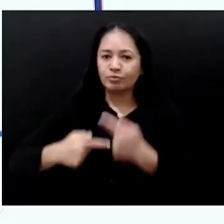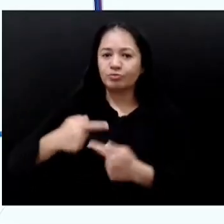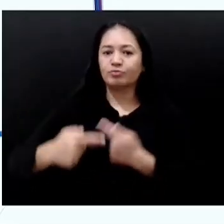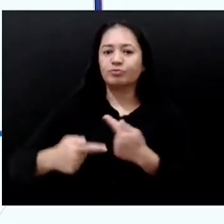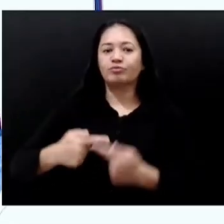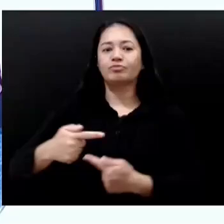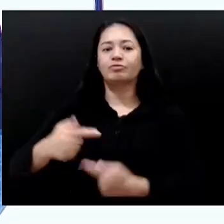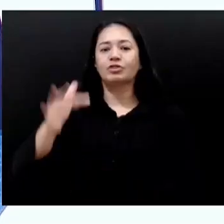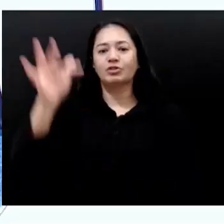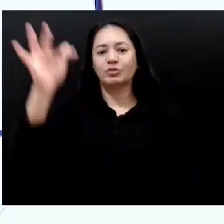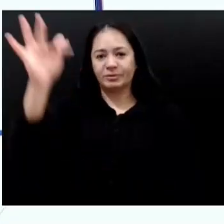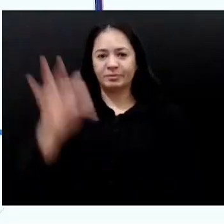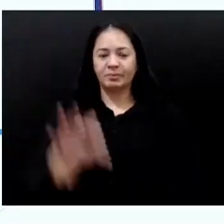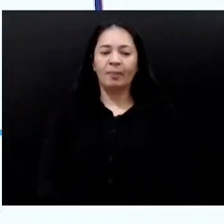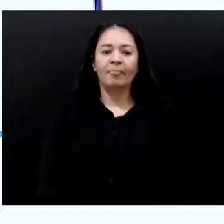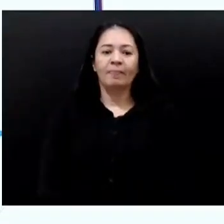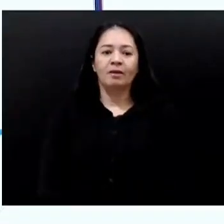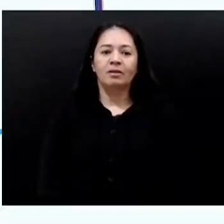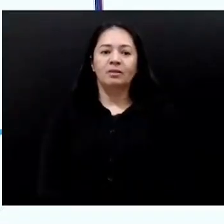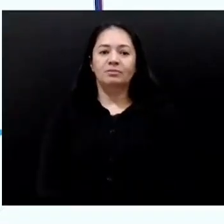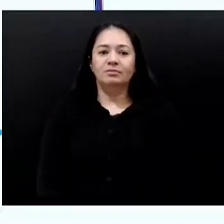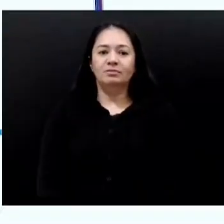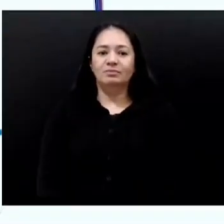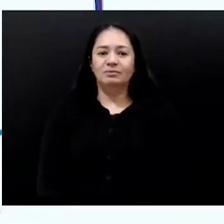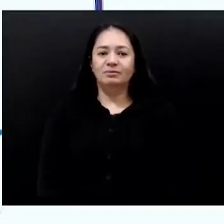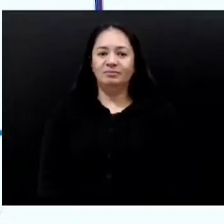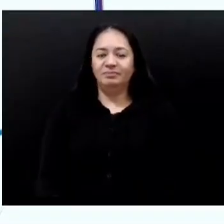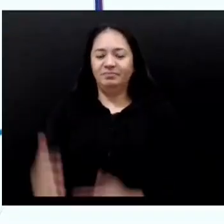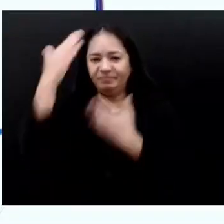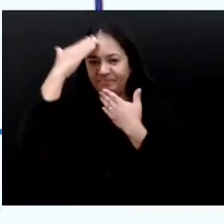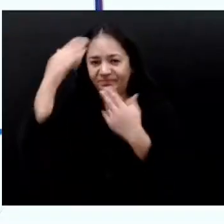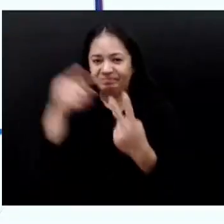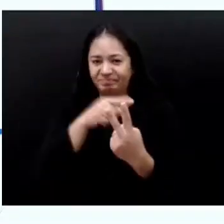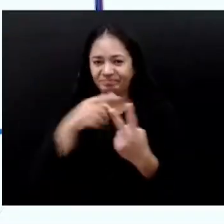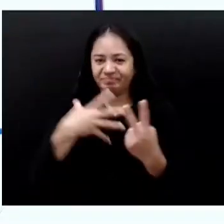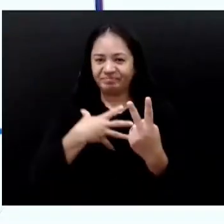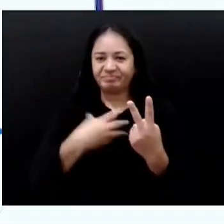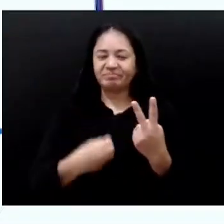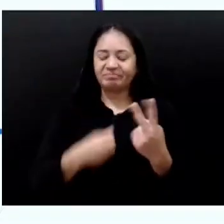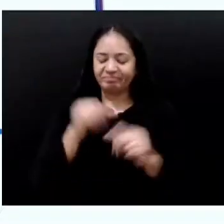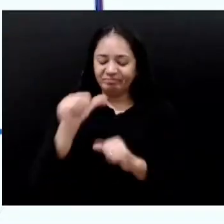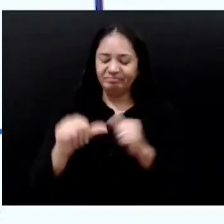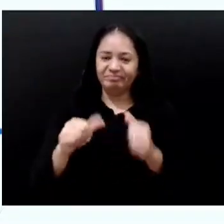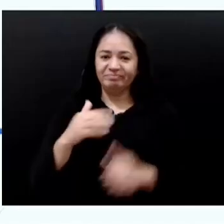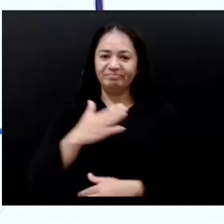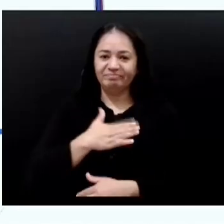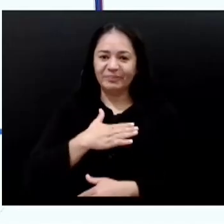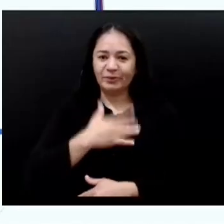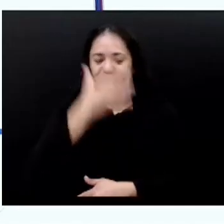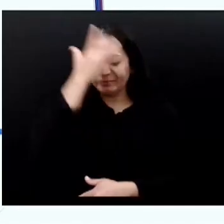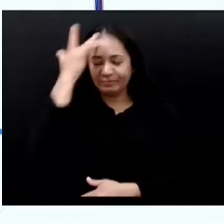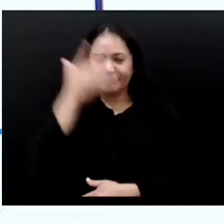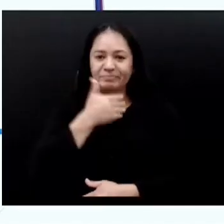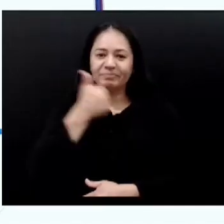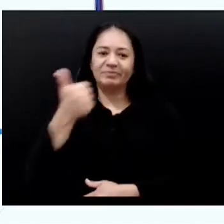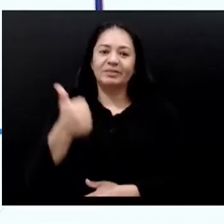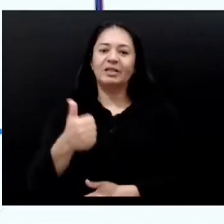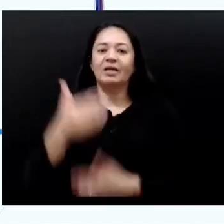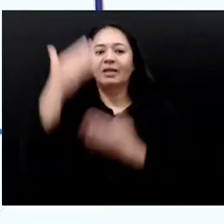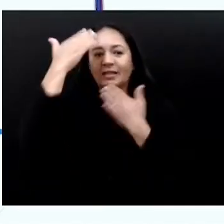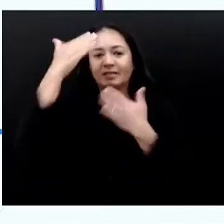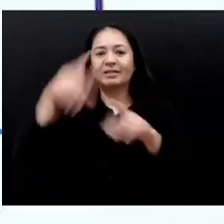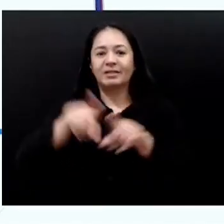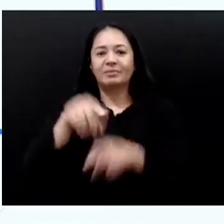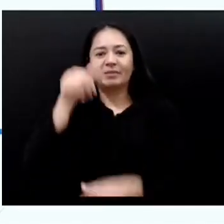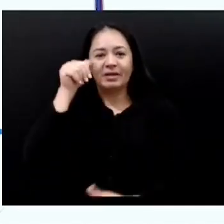gerações. Então gostaria de agradecer a eles por ter me transformado nessa pessoa ainda melhor. Queria agradecer também a minha esposa, que está desde o